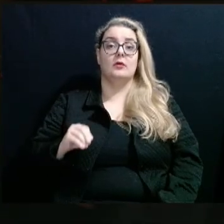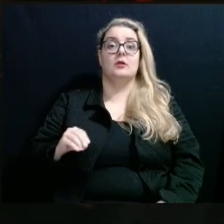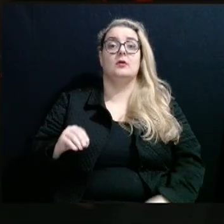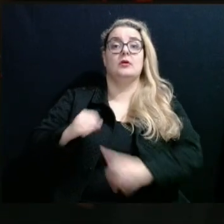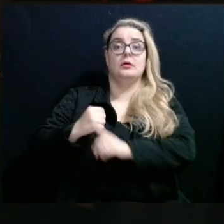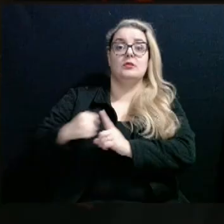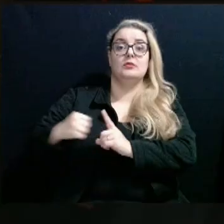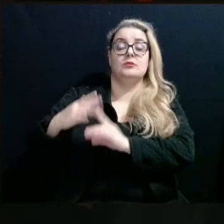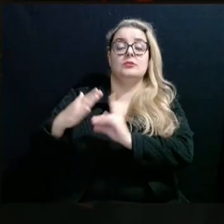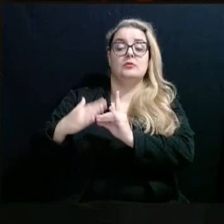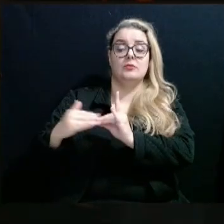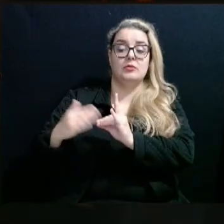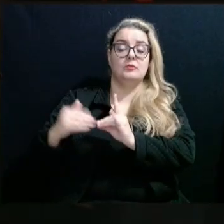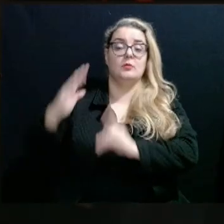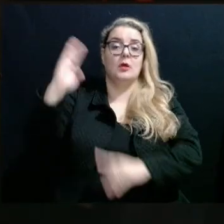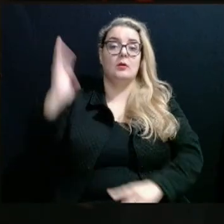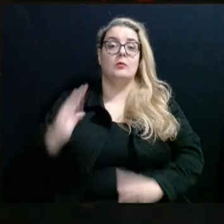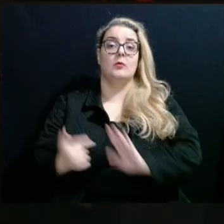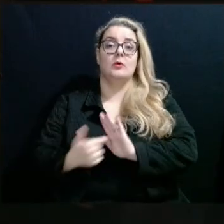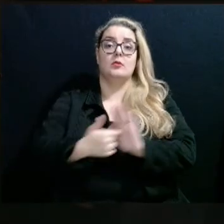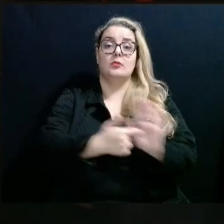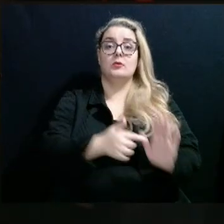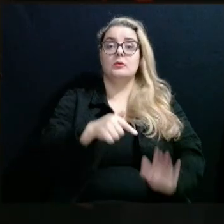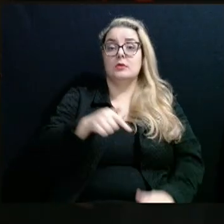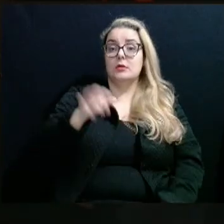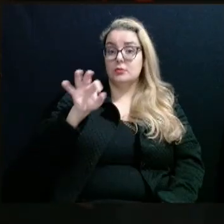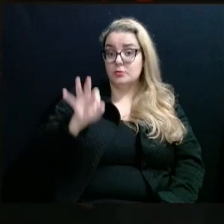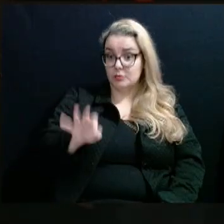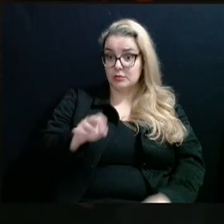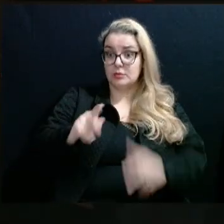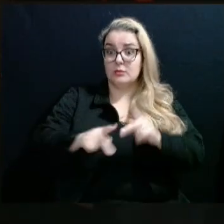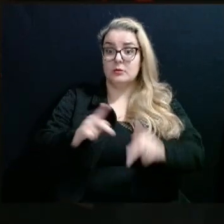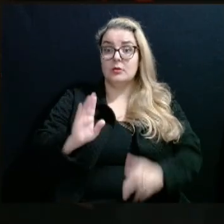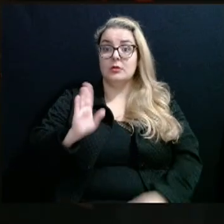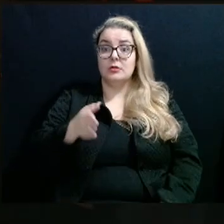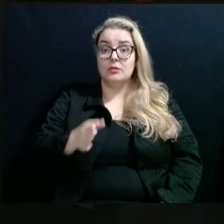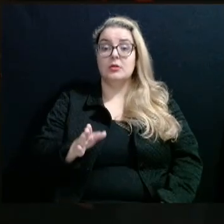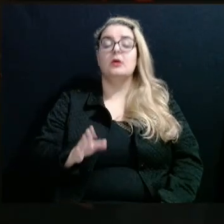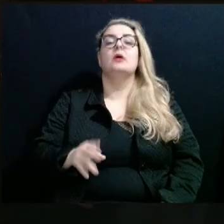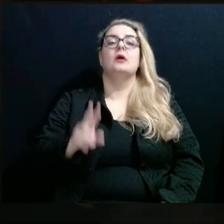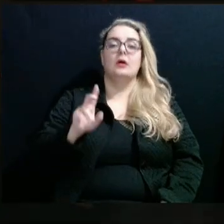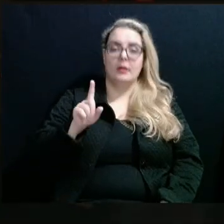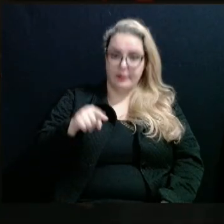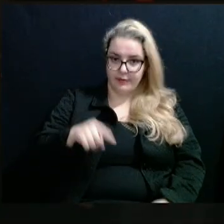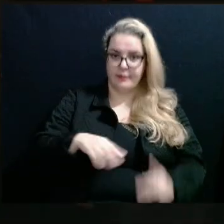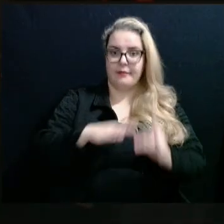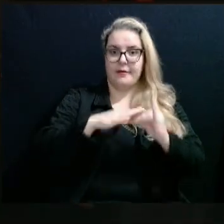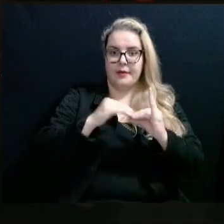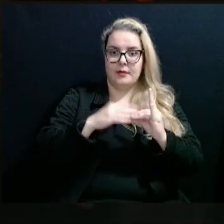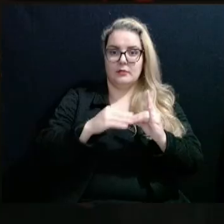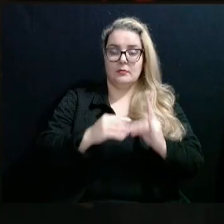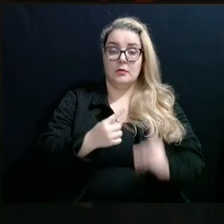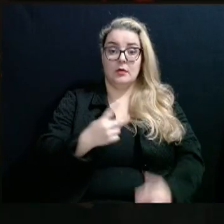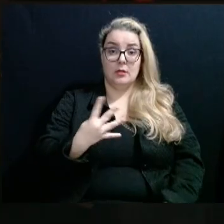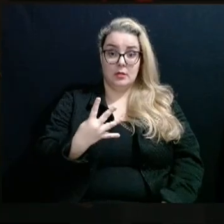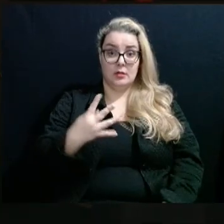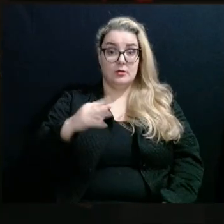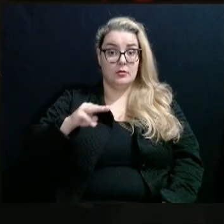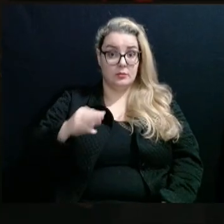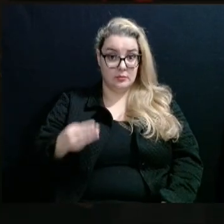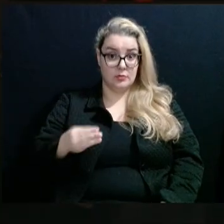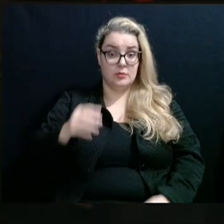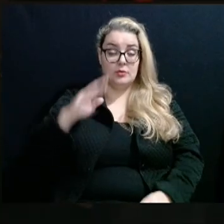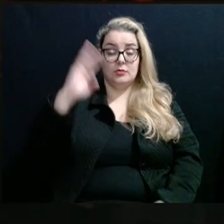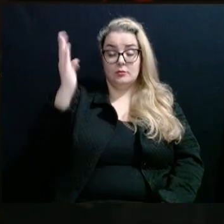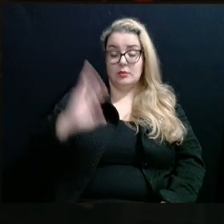mostrou que cerca de 7% da população já se considera vegana. São aproximadamente 14 milhões de brasileiros que adotam um estilo de